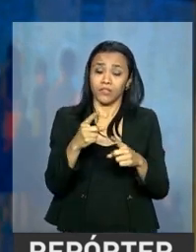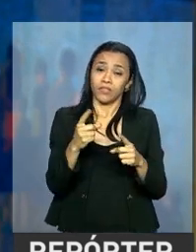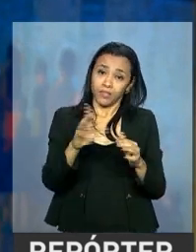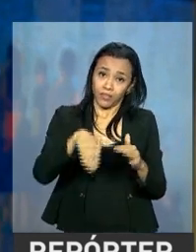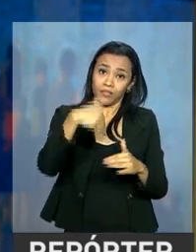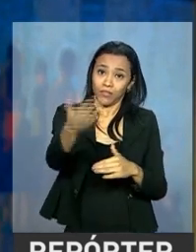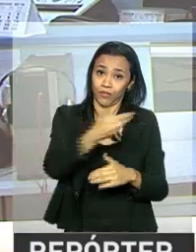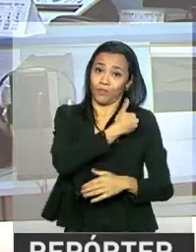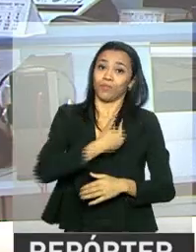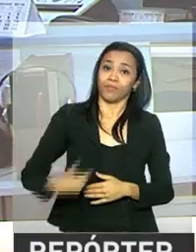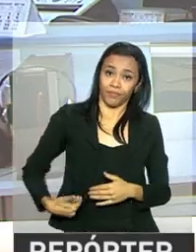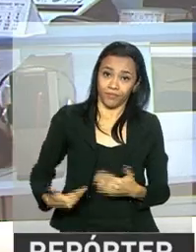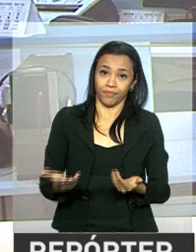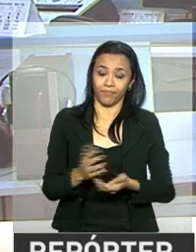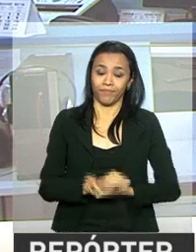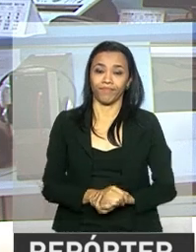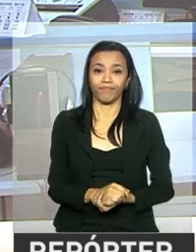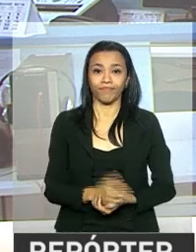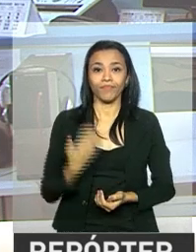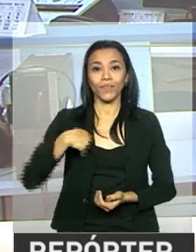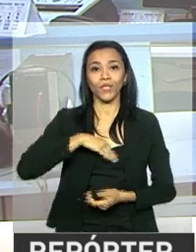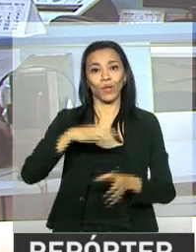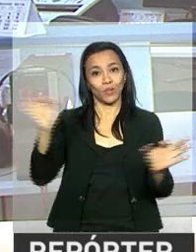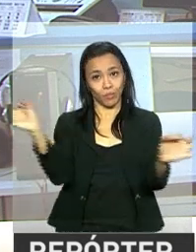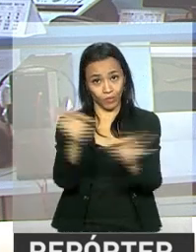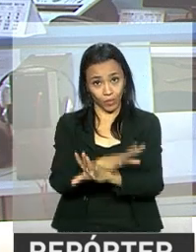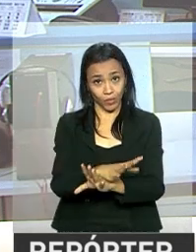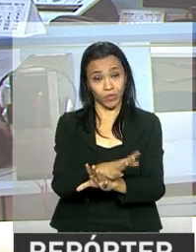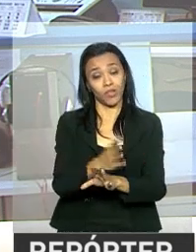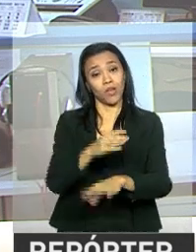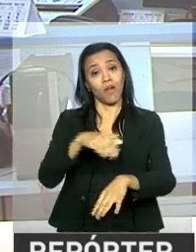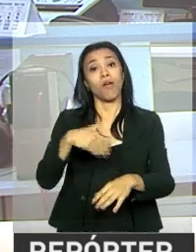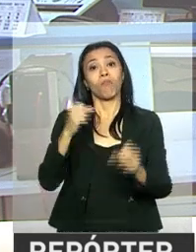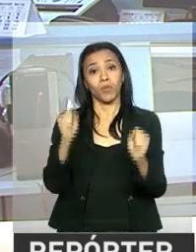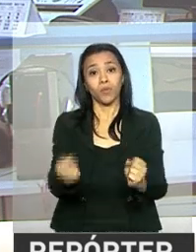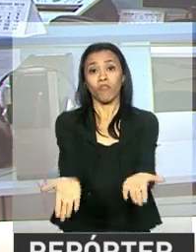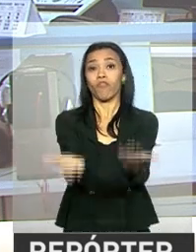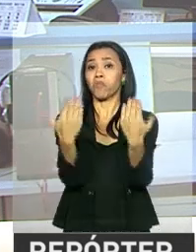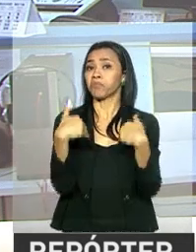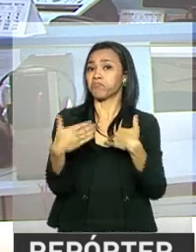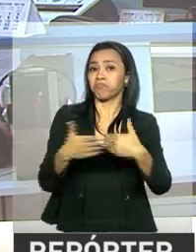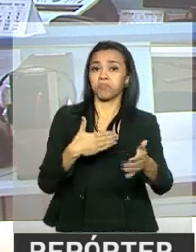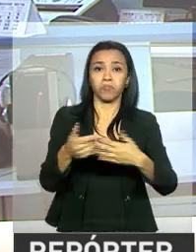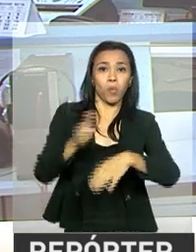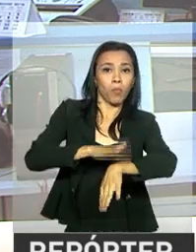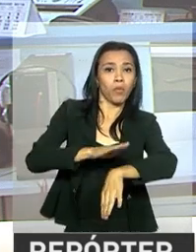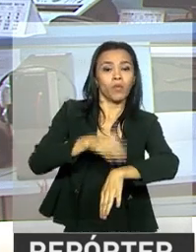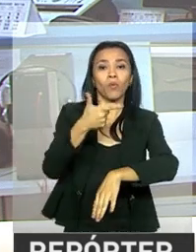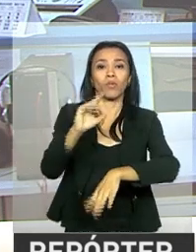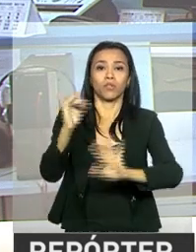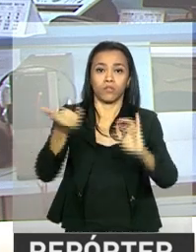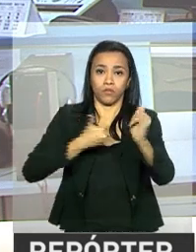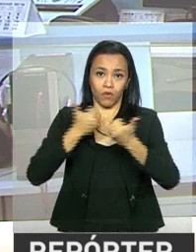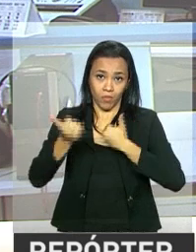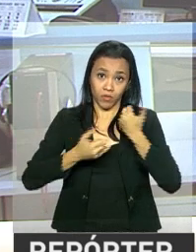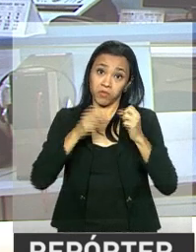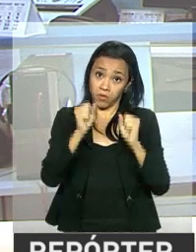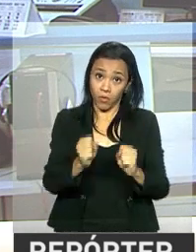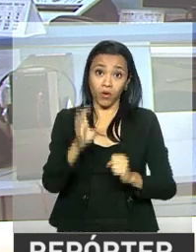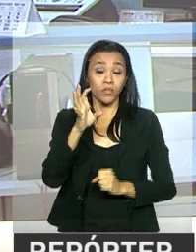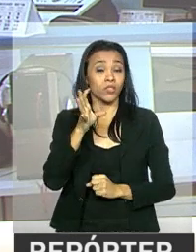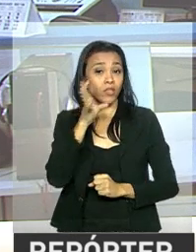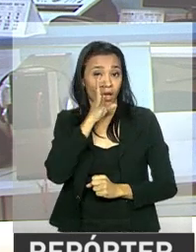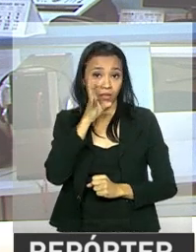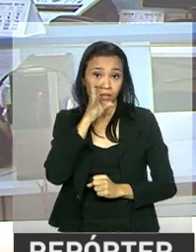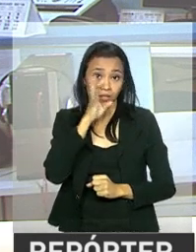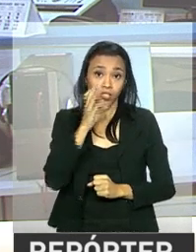do estado brasileiro e nós ficamos por aqui podemos voltar a qualquer momento com outras informações você pode acompanhar